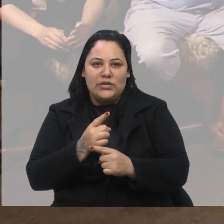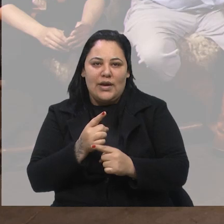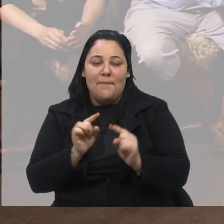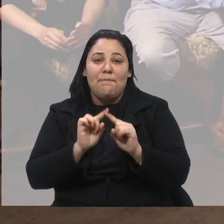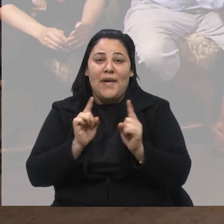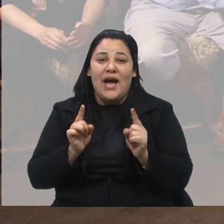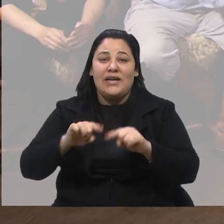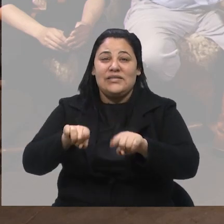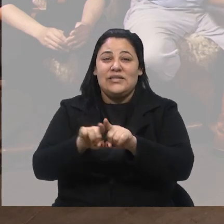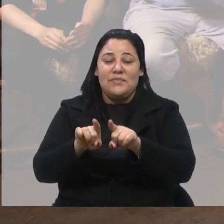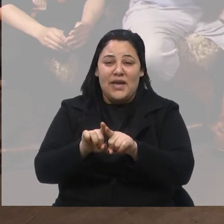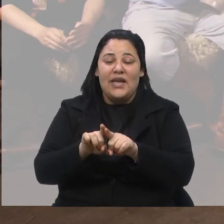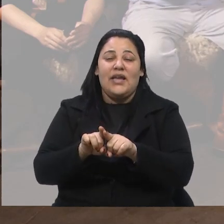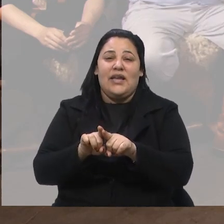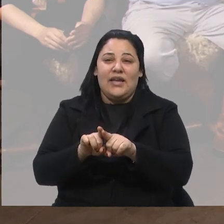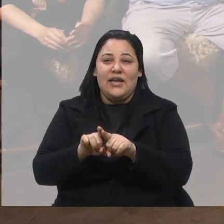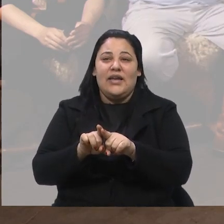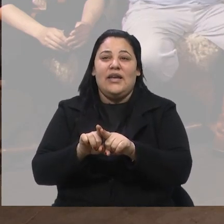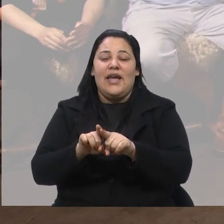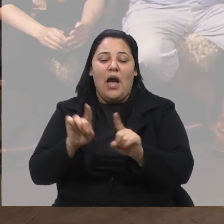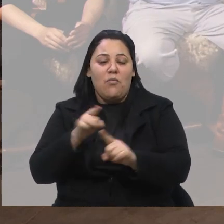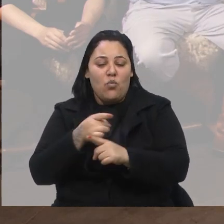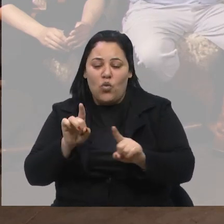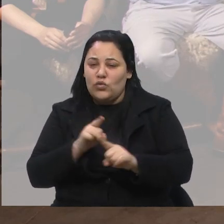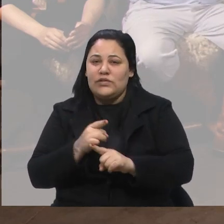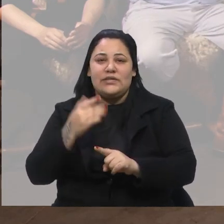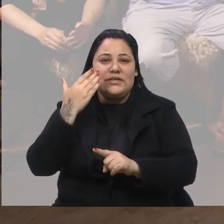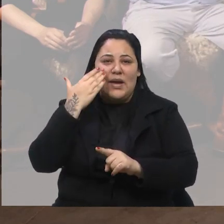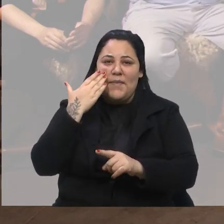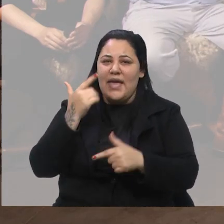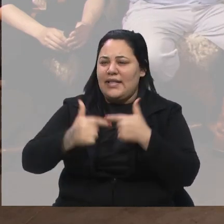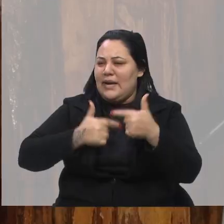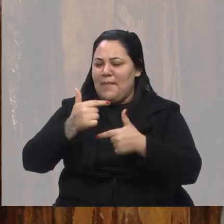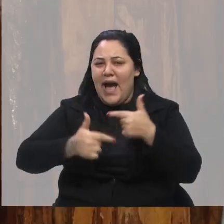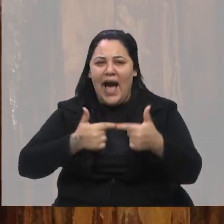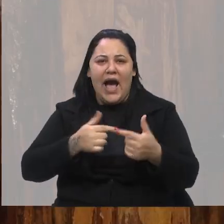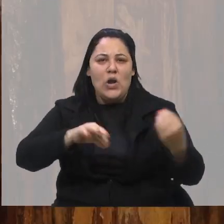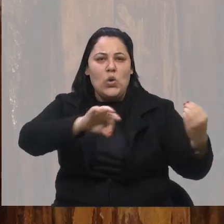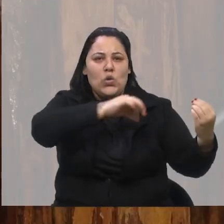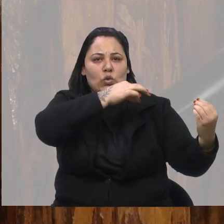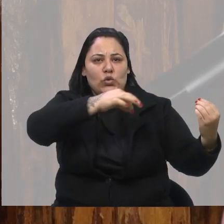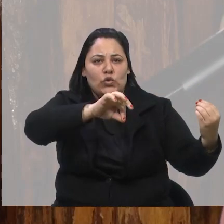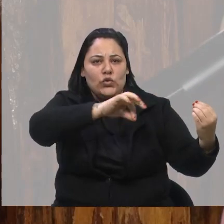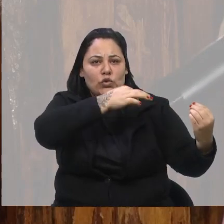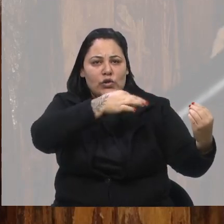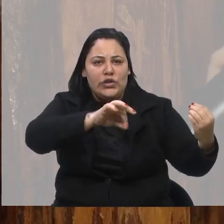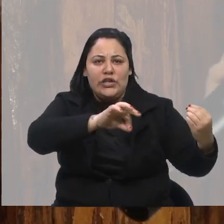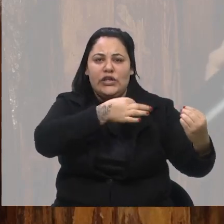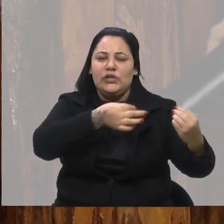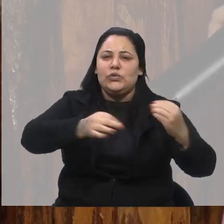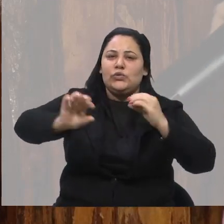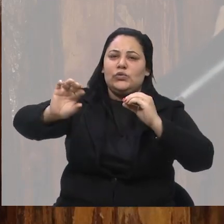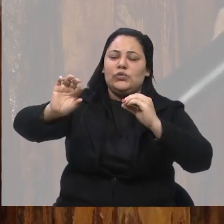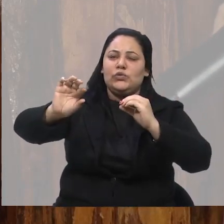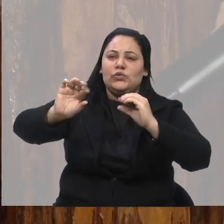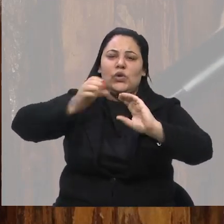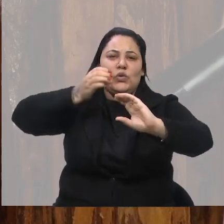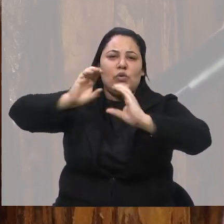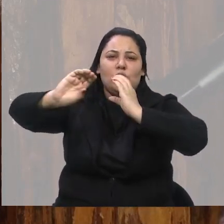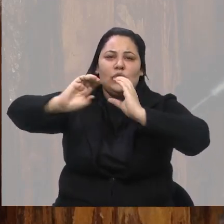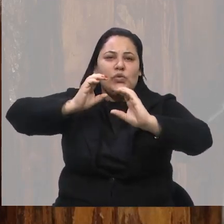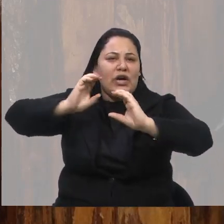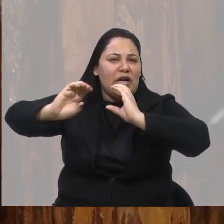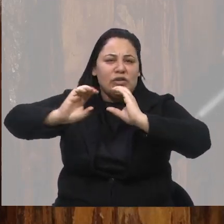mas como a música, a improvisação, o violino, a música erudita, o MPB, tudo